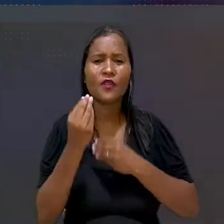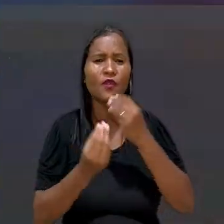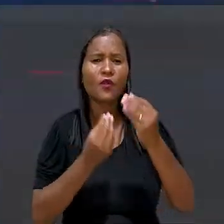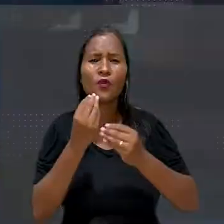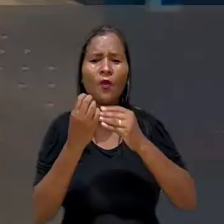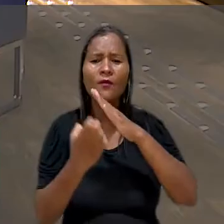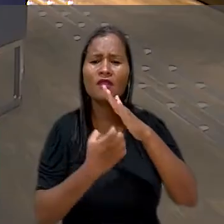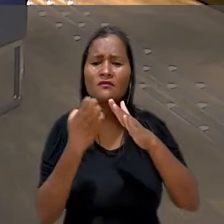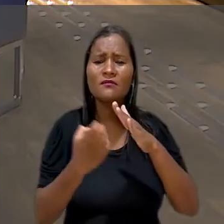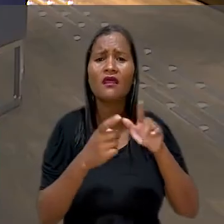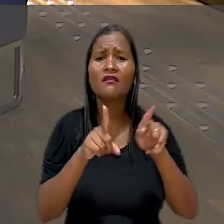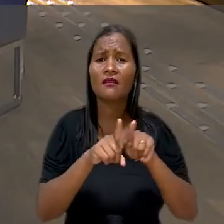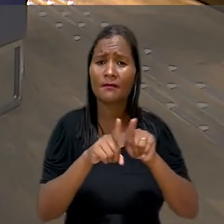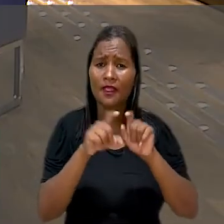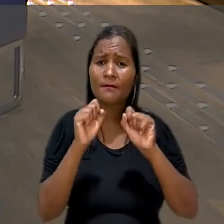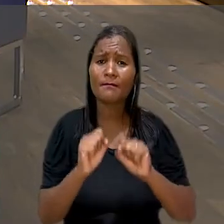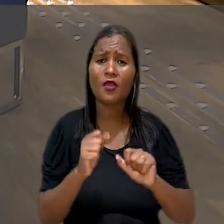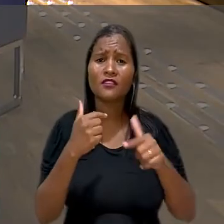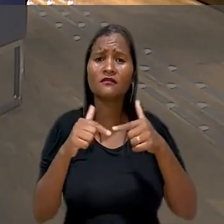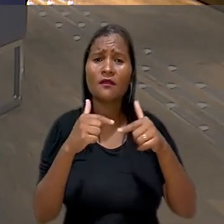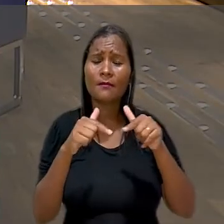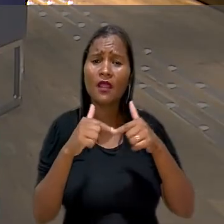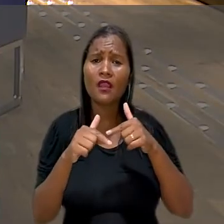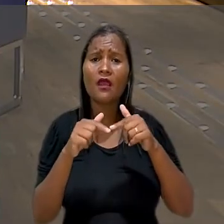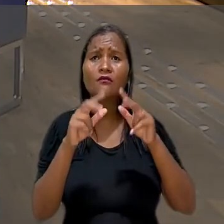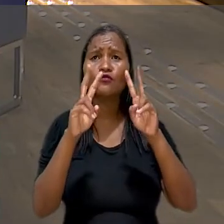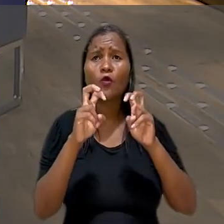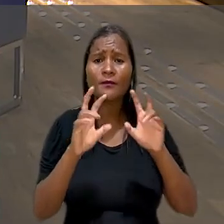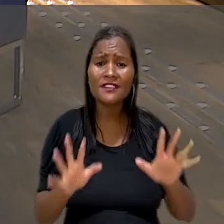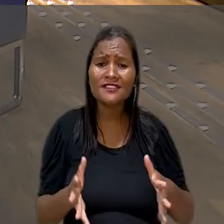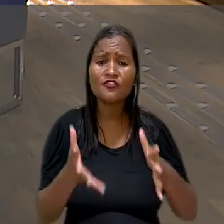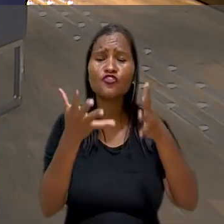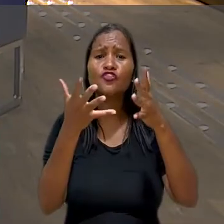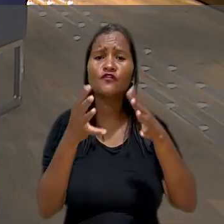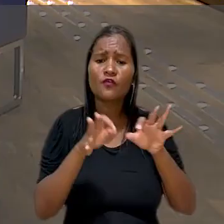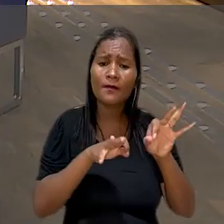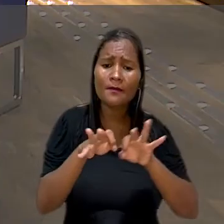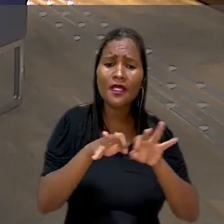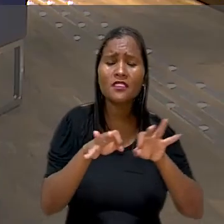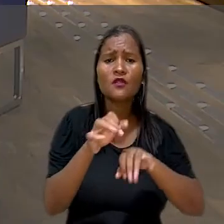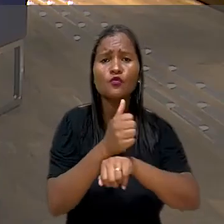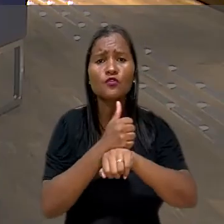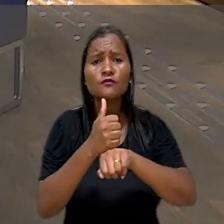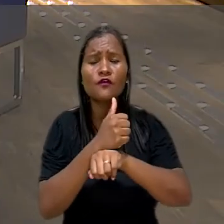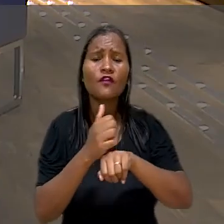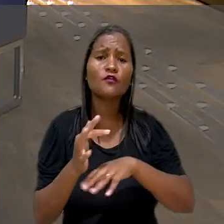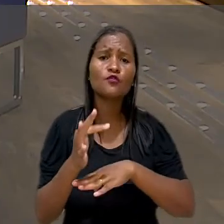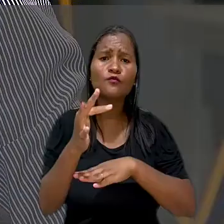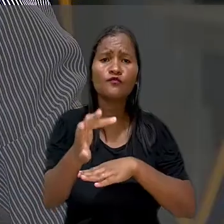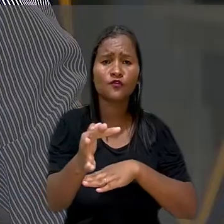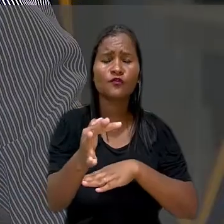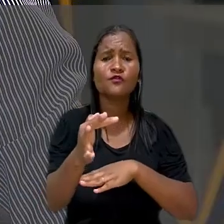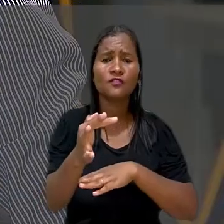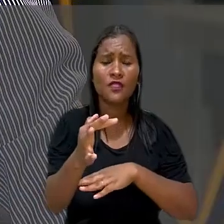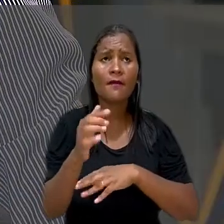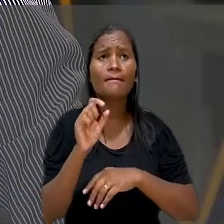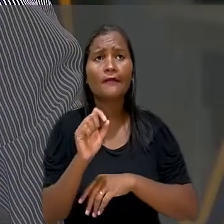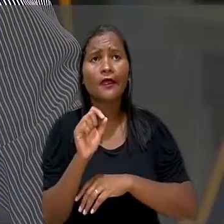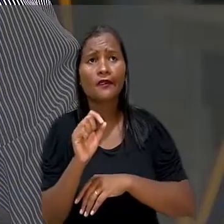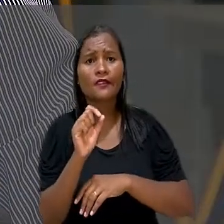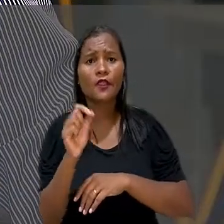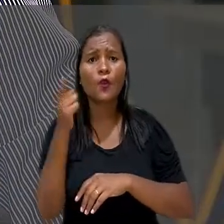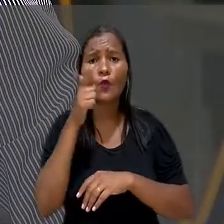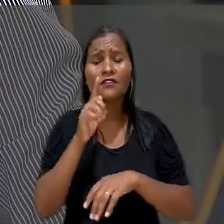Como que as empresas também podem trabalhar nessa questão de incentivo, de preparação desses profissionais do futuro, para